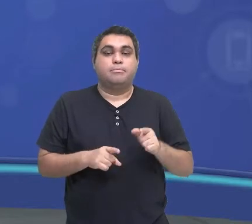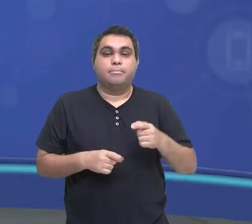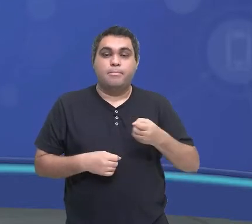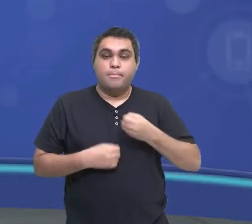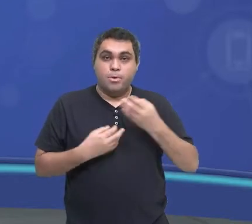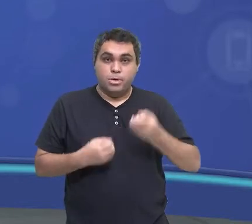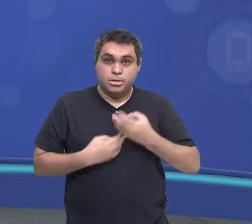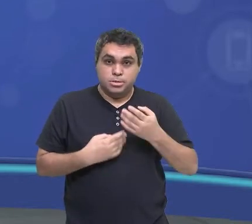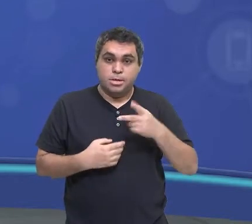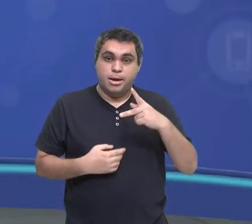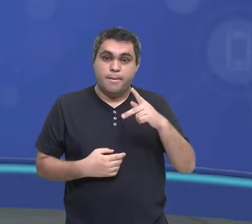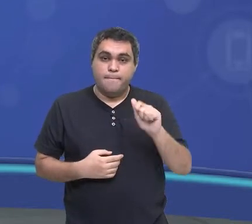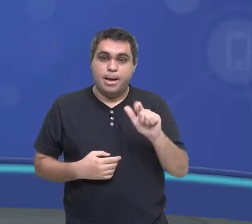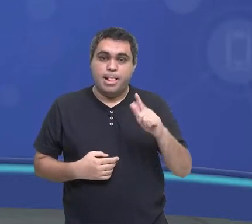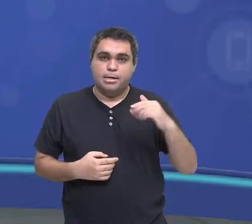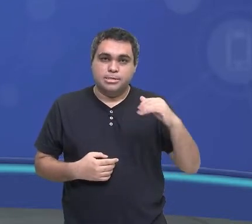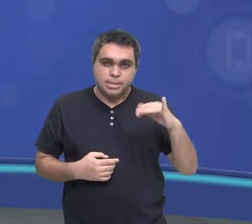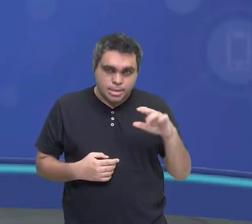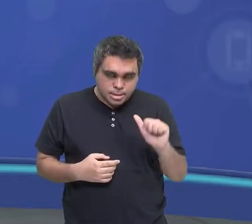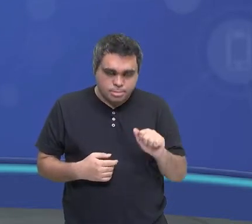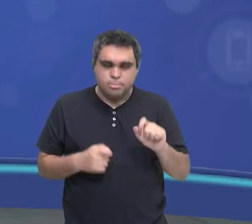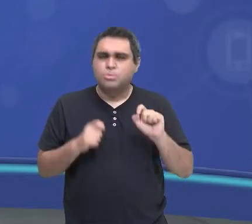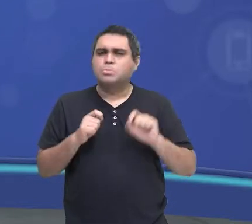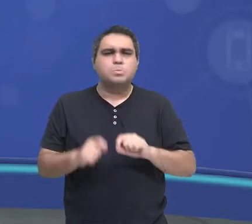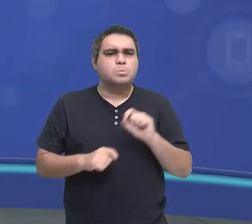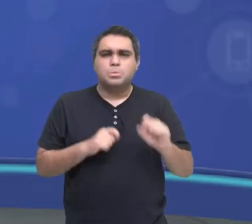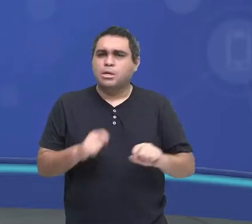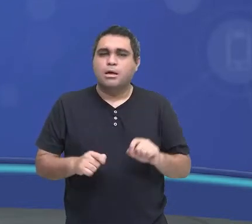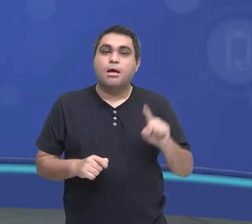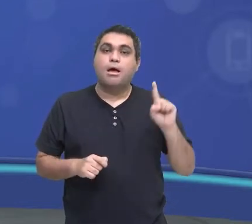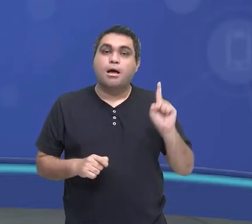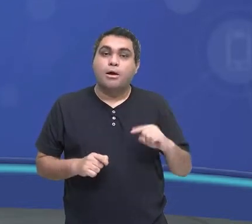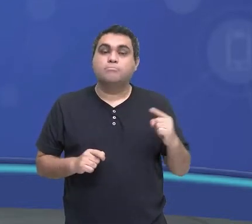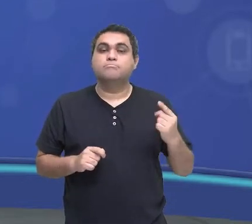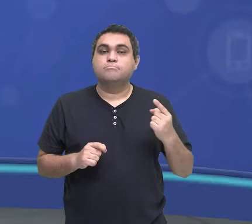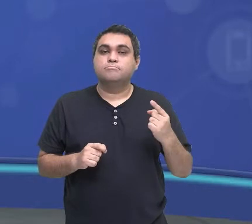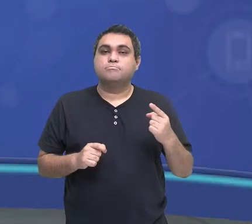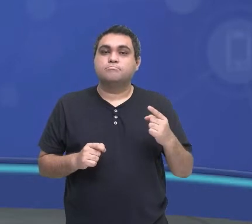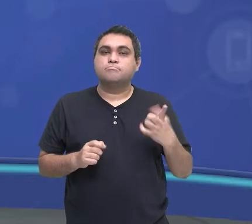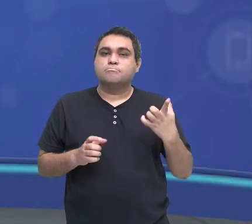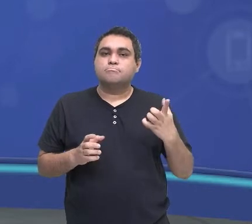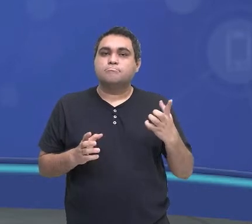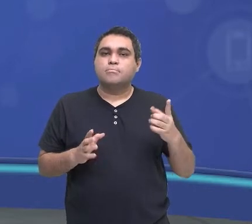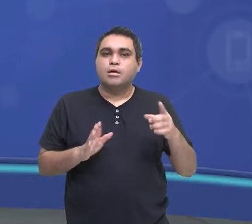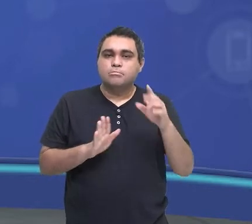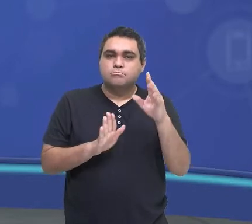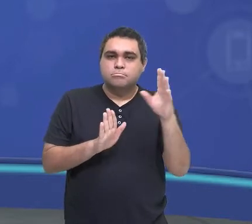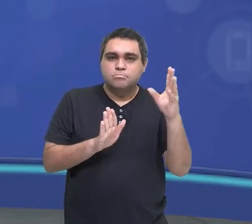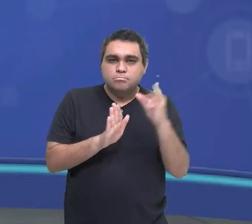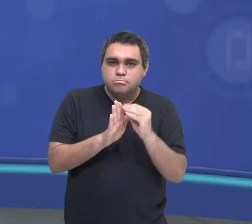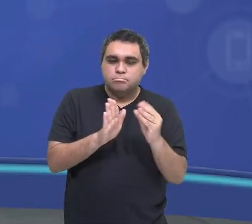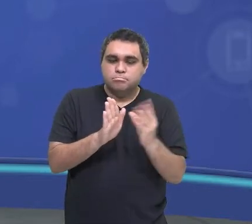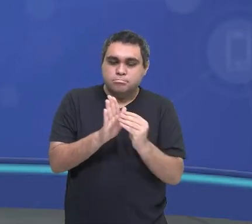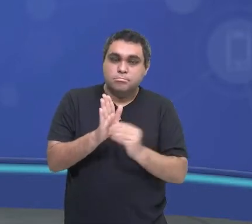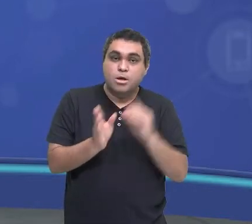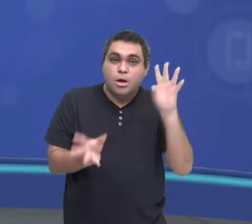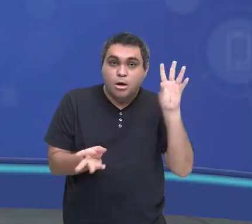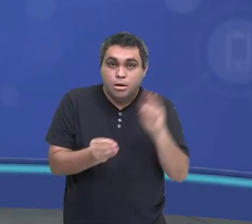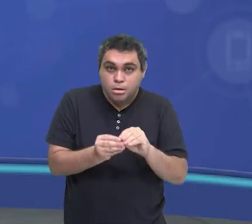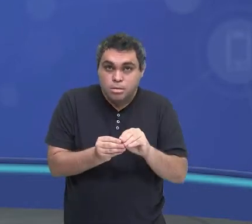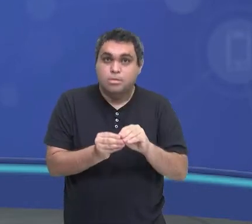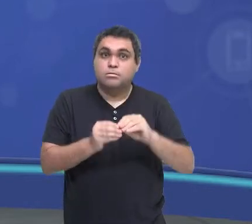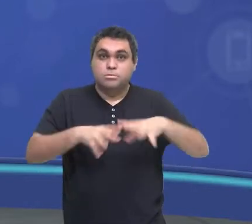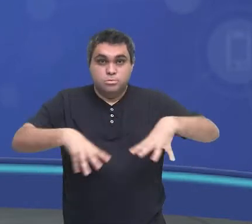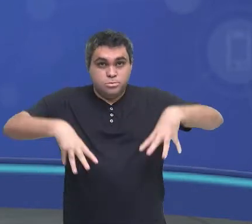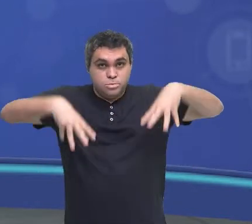Olha aí. Então, poesia palaciana, ela consiste em composições coletivas reduzidas para ser apresentadas nos serões